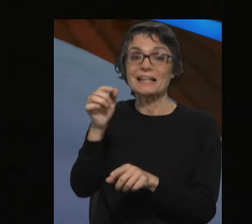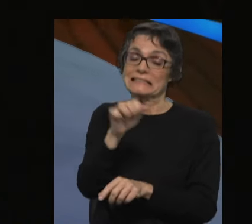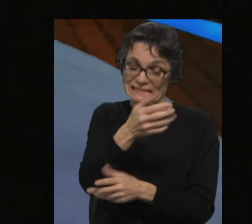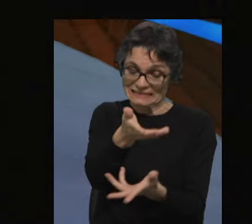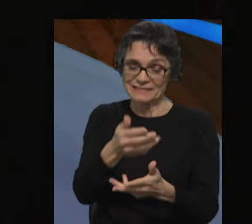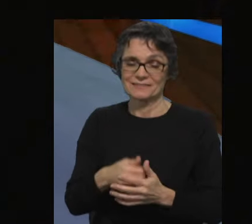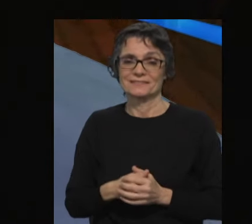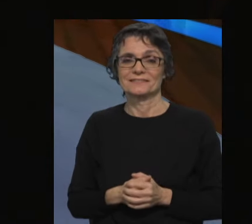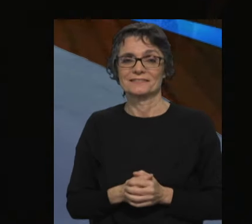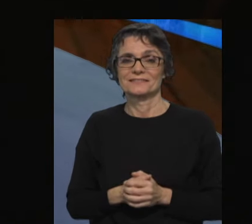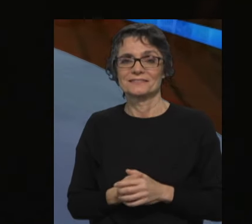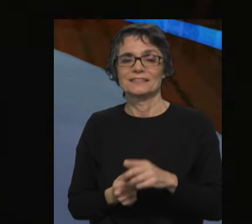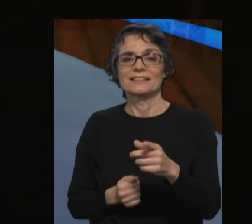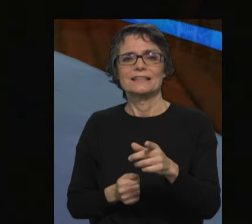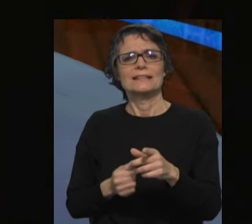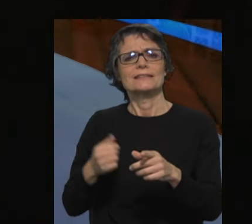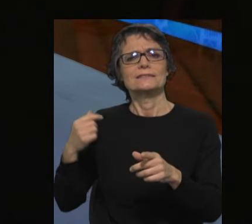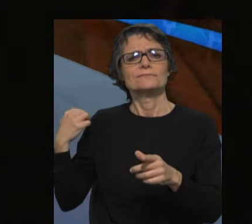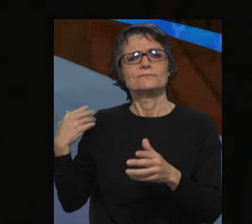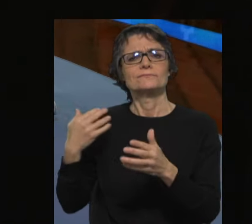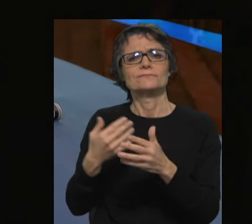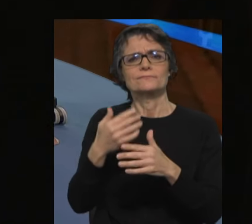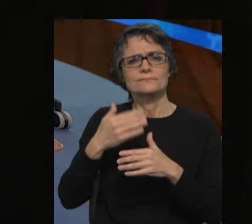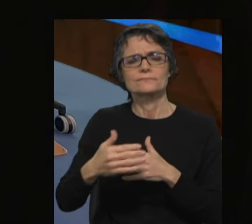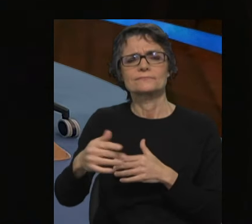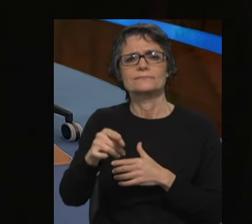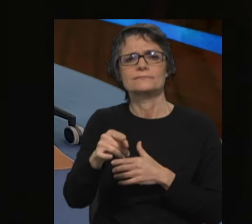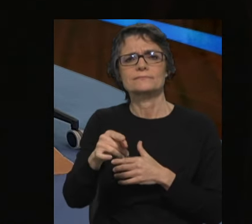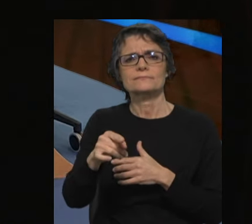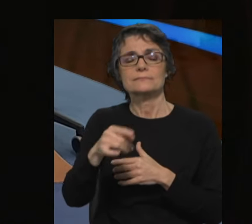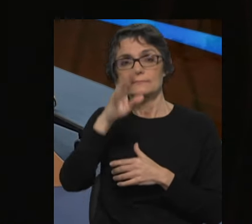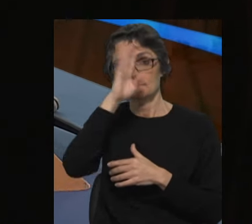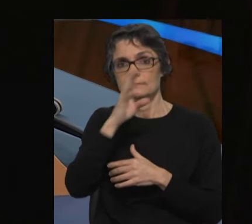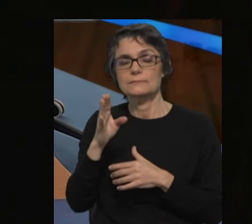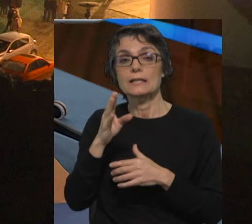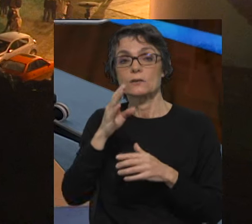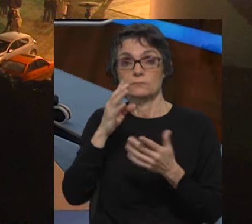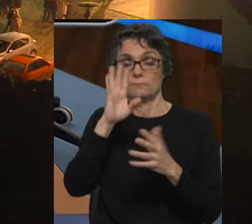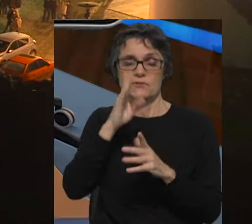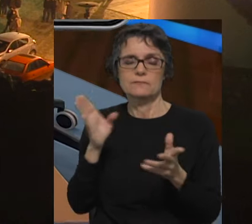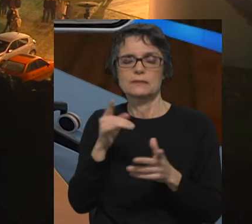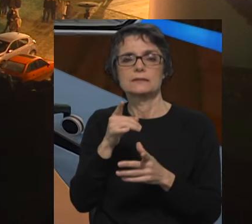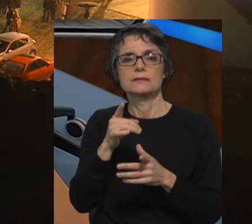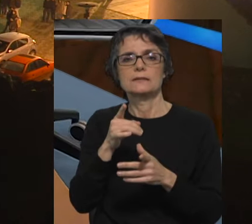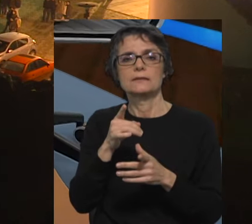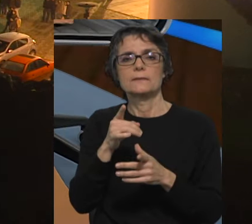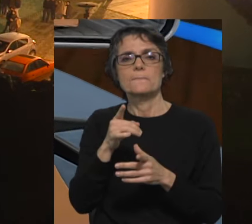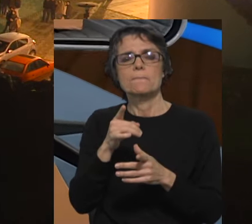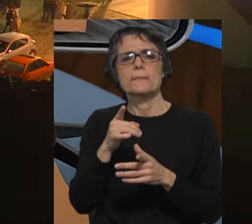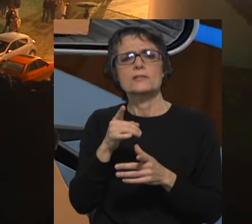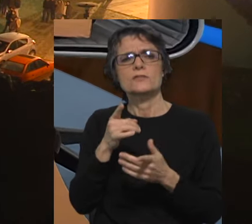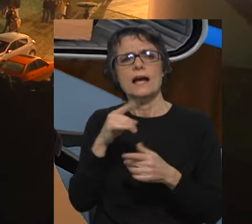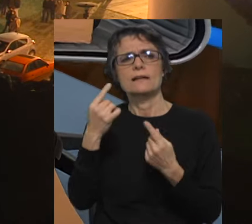longo dos tempos sei que este pendor celebrativo tinha um cunho Muito